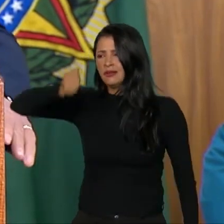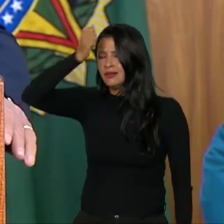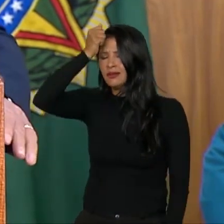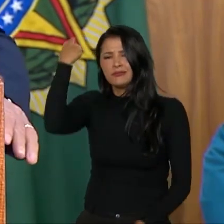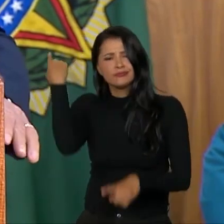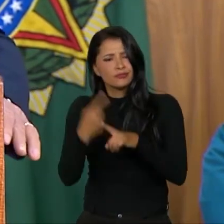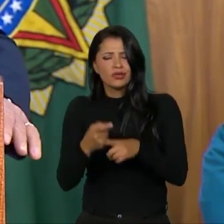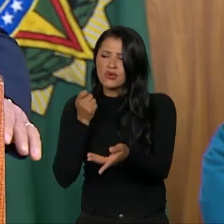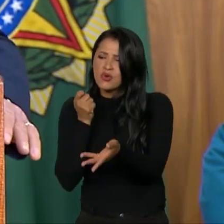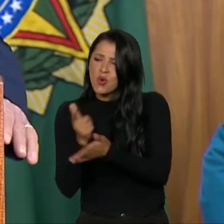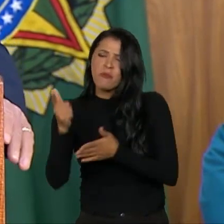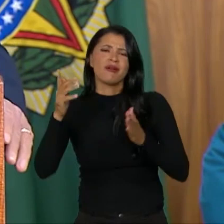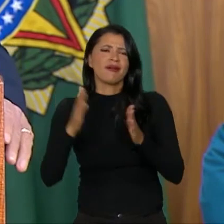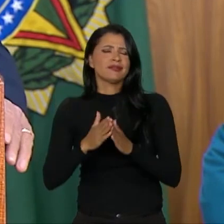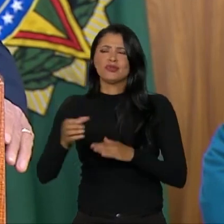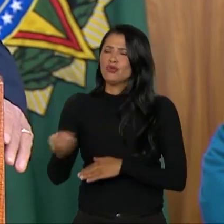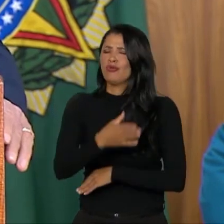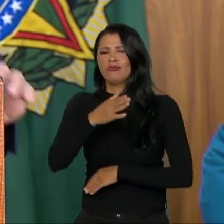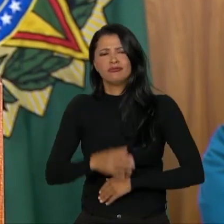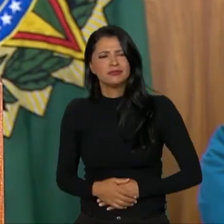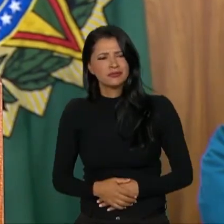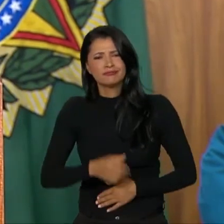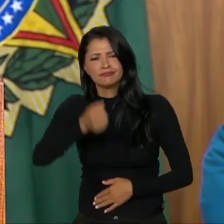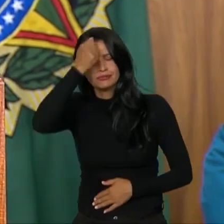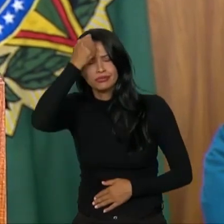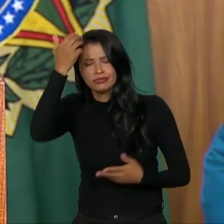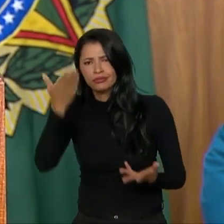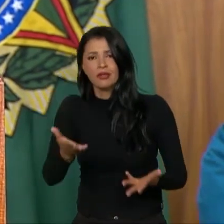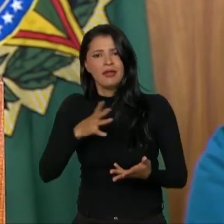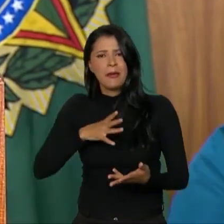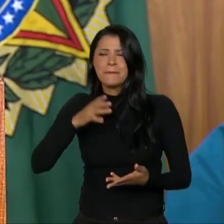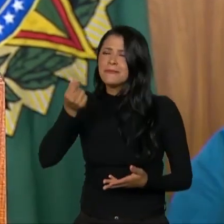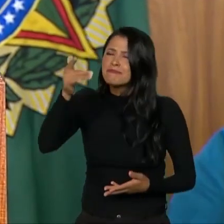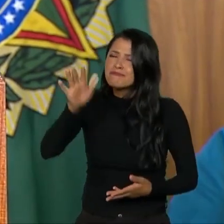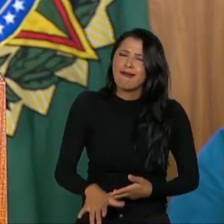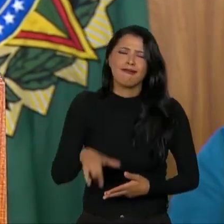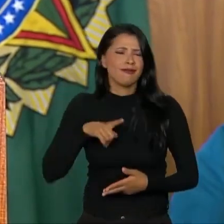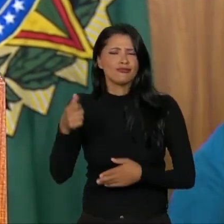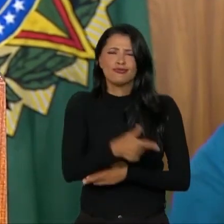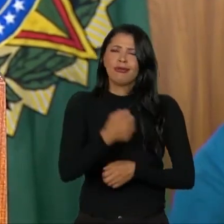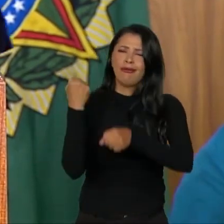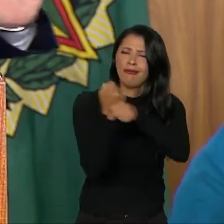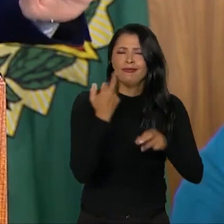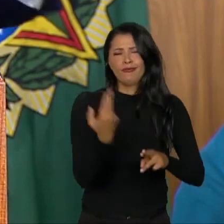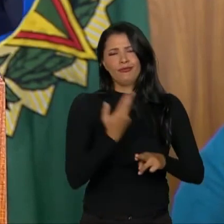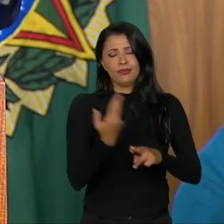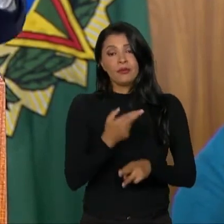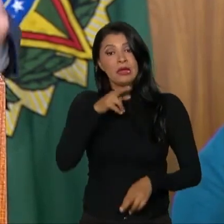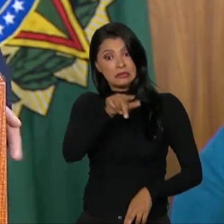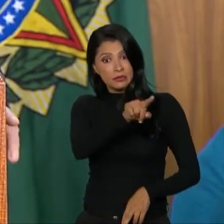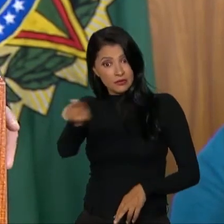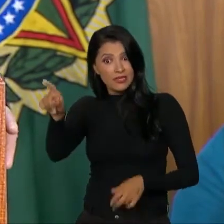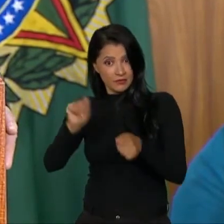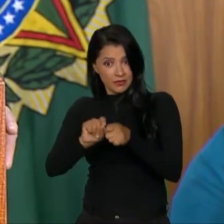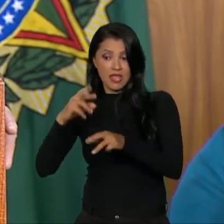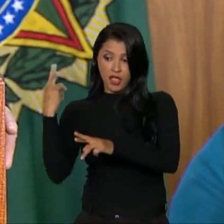eu não comprei uma casa nova? Ficaria muito mais barato. Se algum de vocês for fazer reforma na